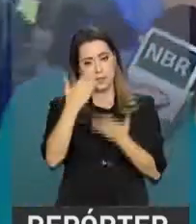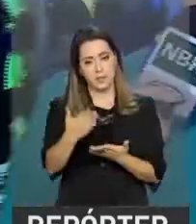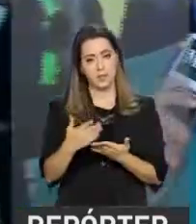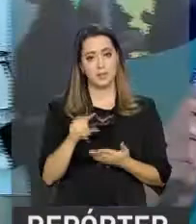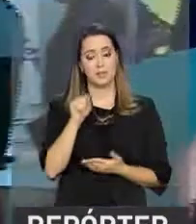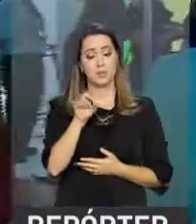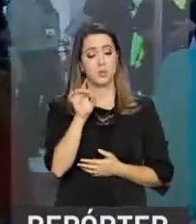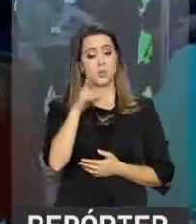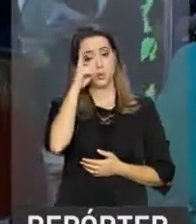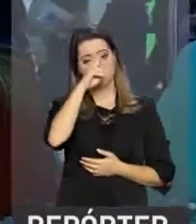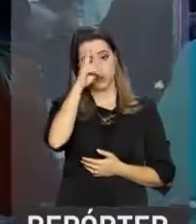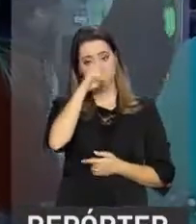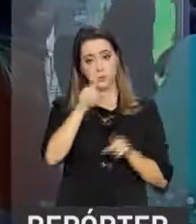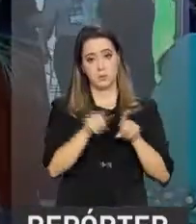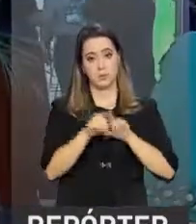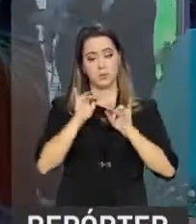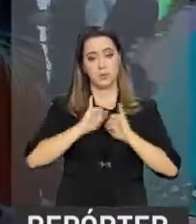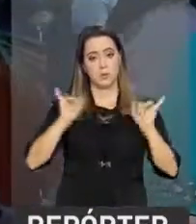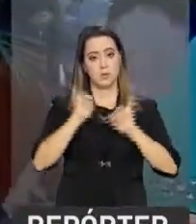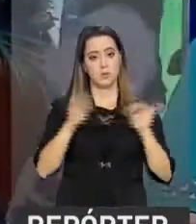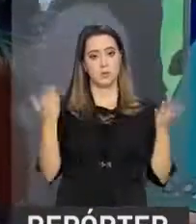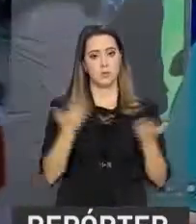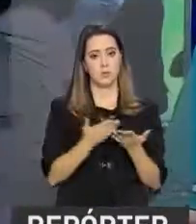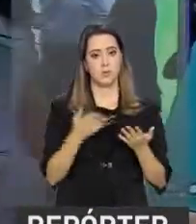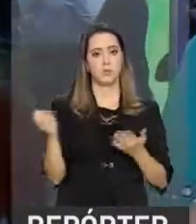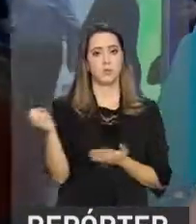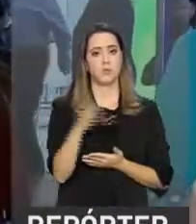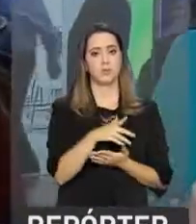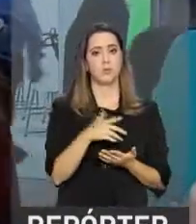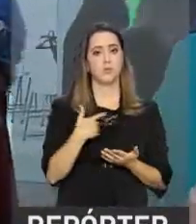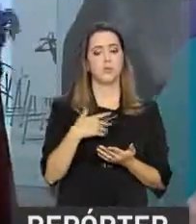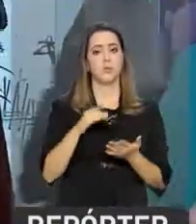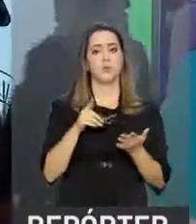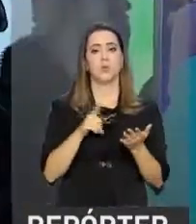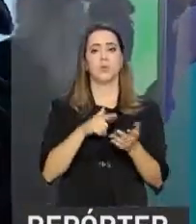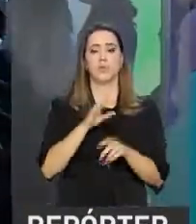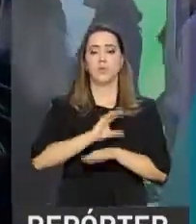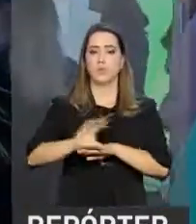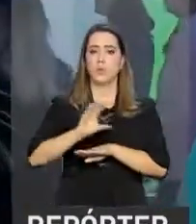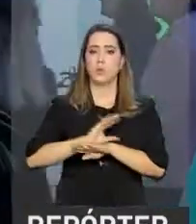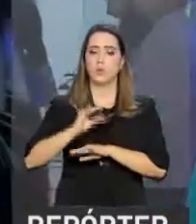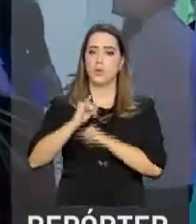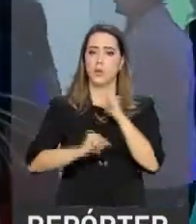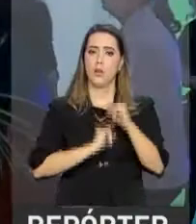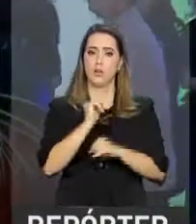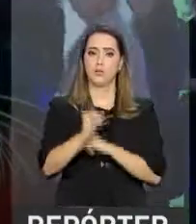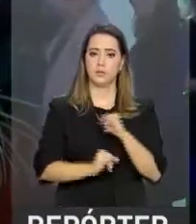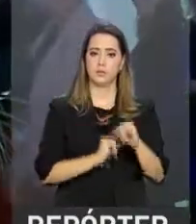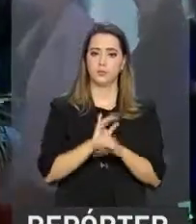lembrando que a Embrapa também lançou hoje a nova versão do Irriga Web, que é um curso online que